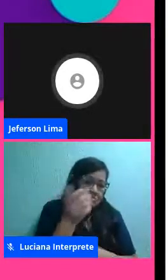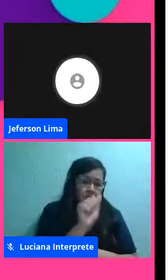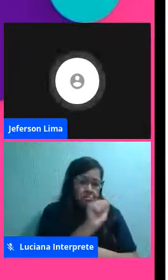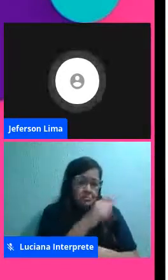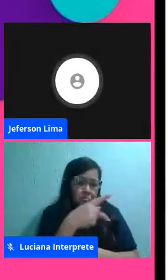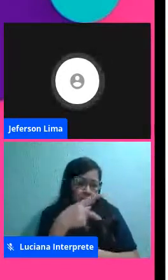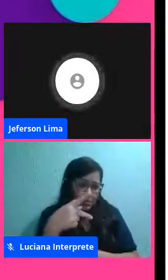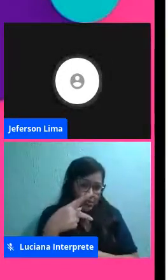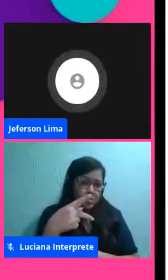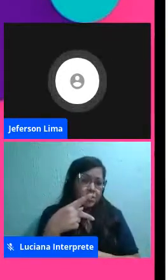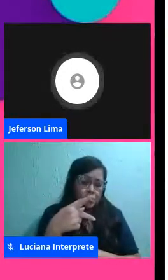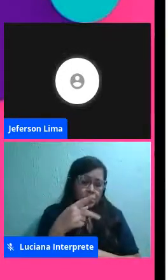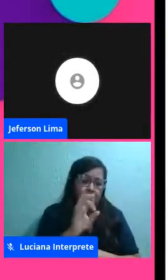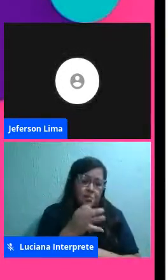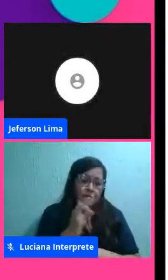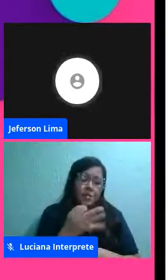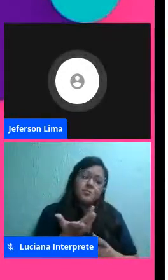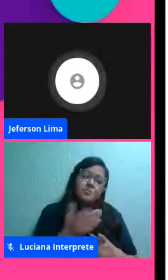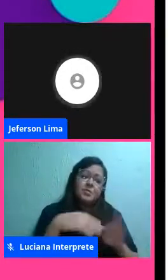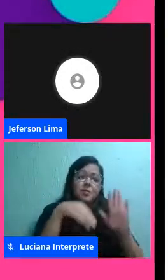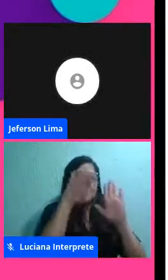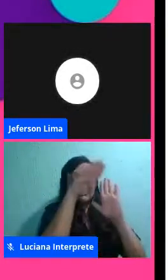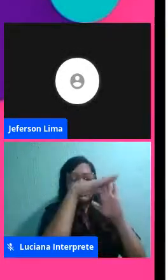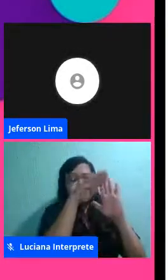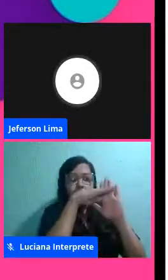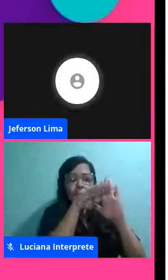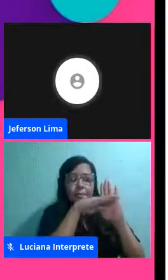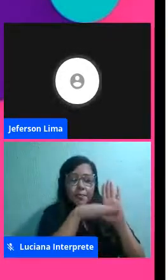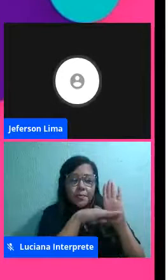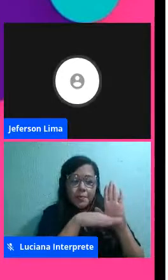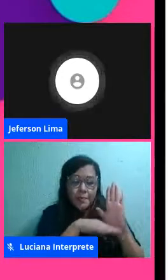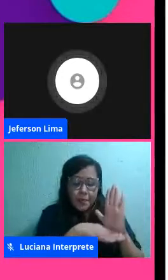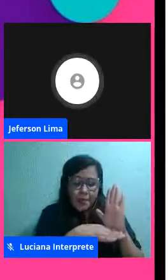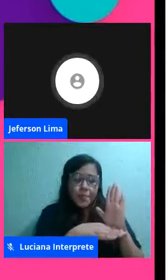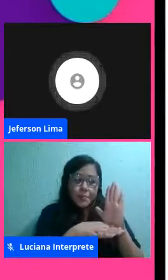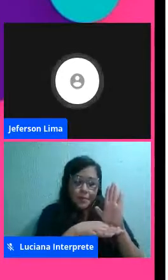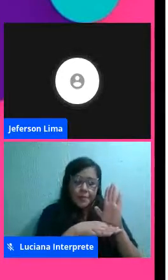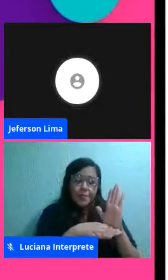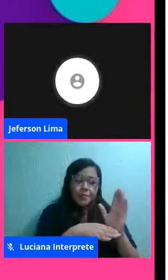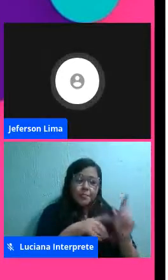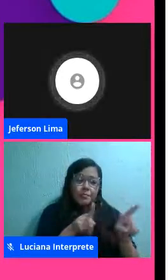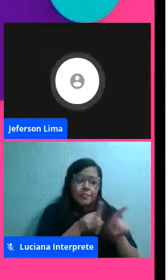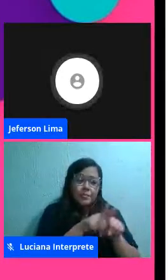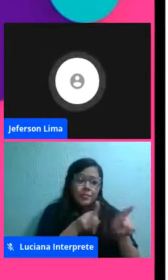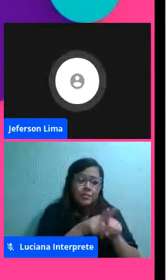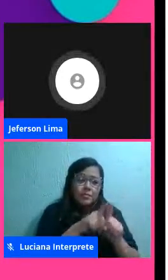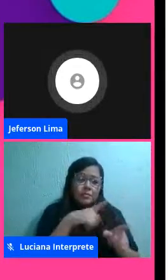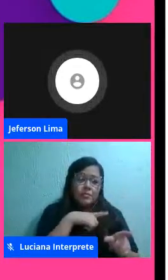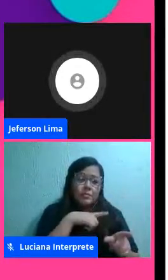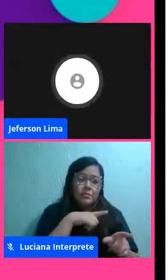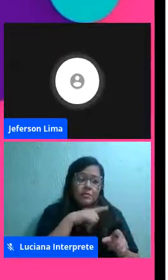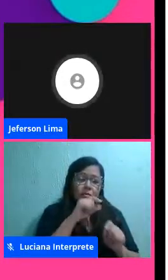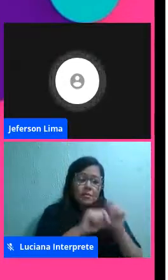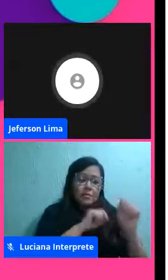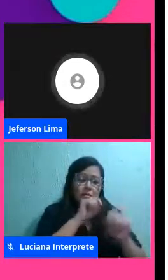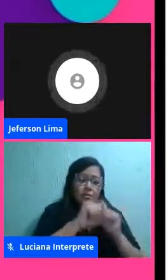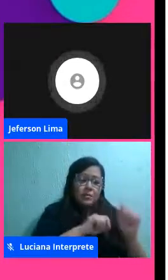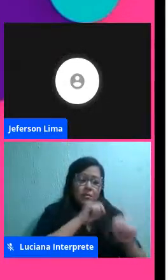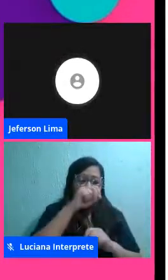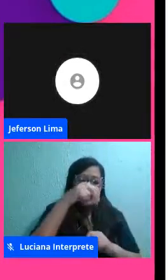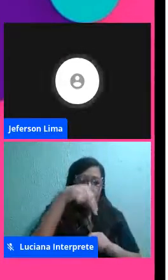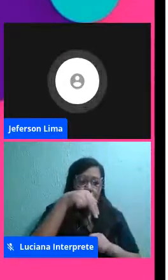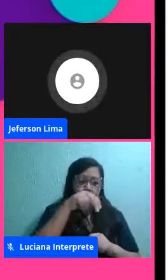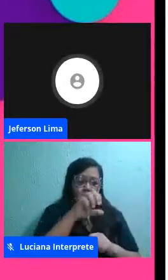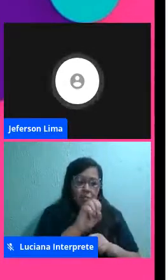init para criar nosso projeto. Vai dar o nosso node, né, nesse nosso index.js que a gente acabou de criar